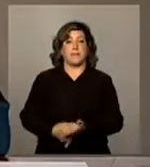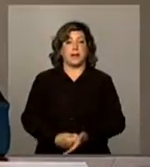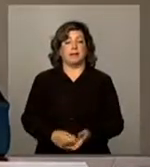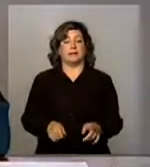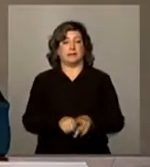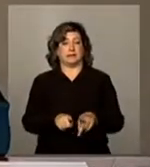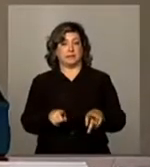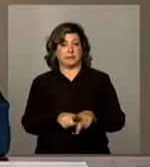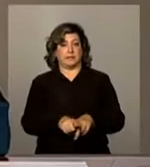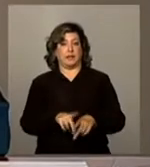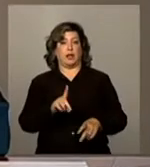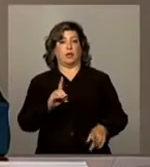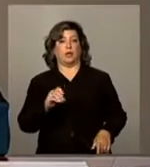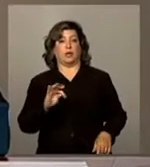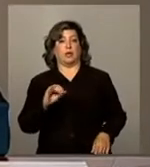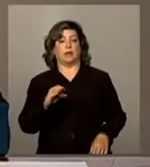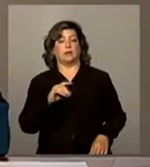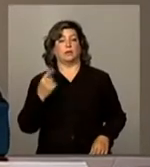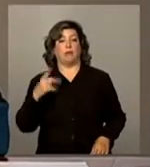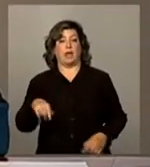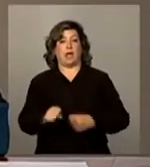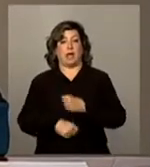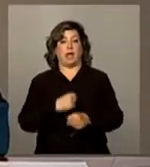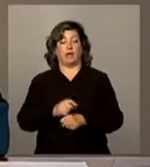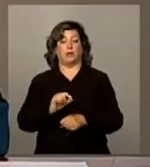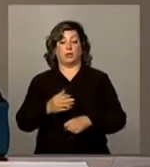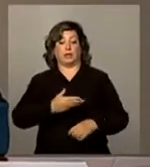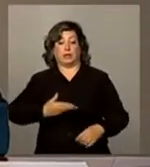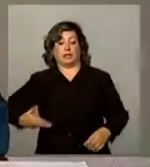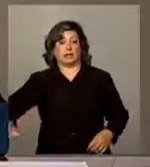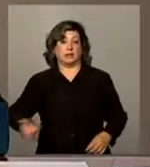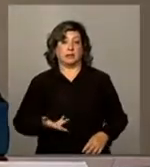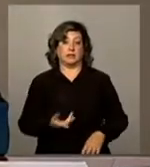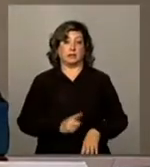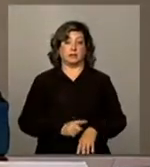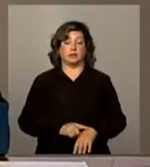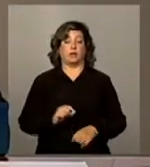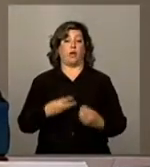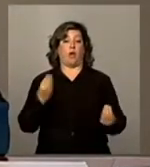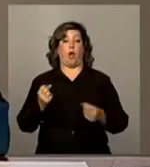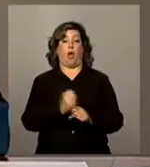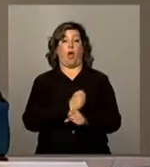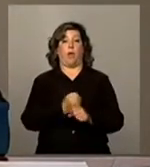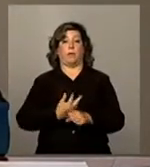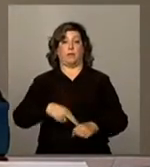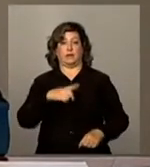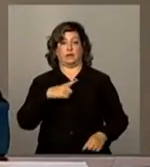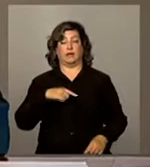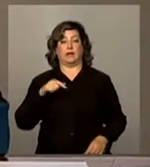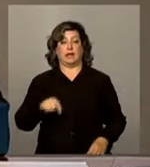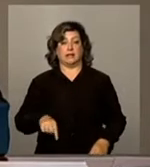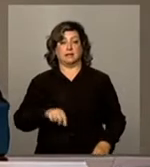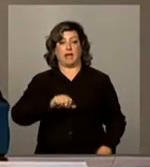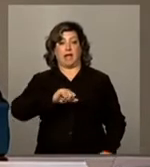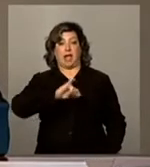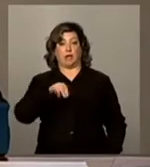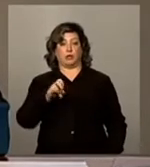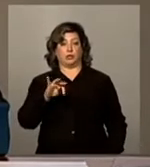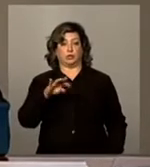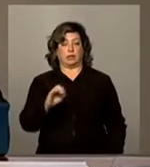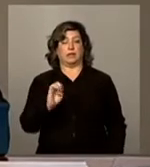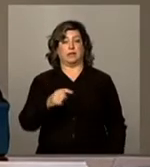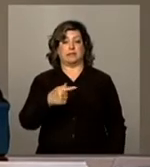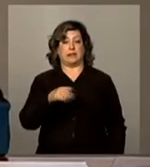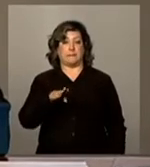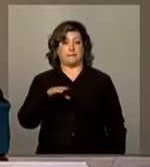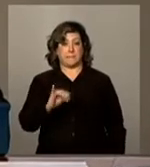das dotações do ano e o ritmo de obras que teremos, e achamos que, com esse ajuste de 7 bilhões, será